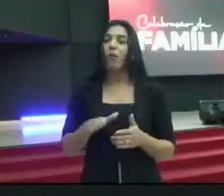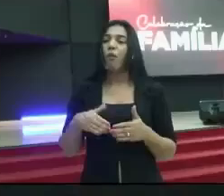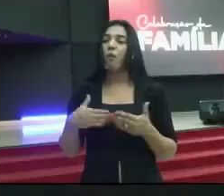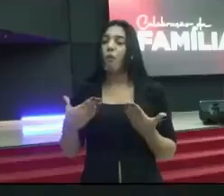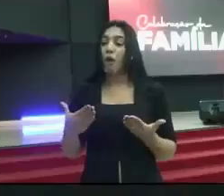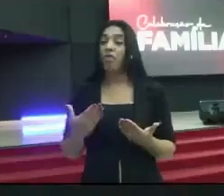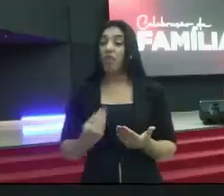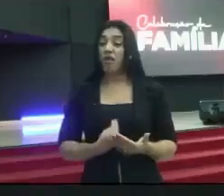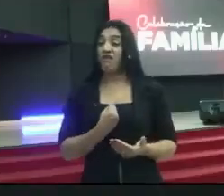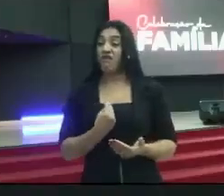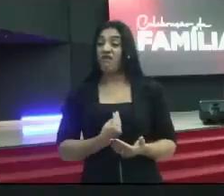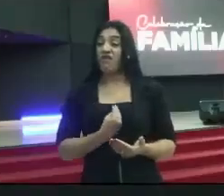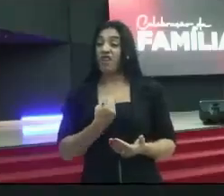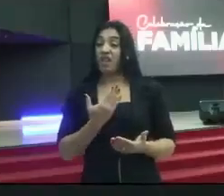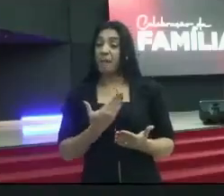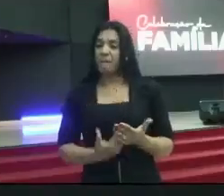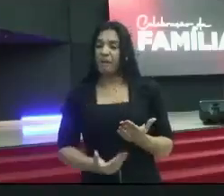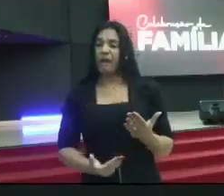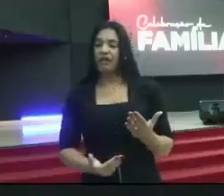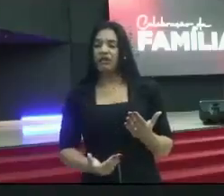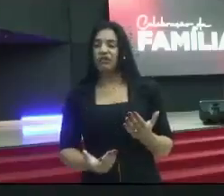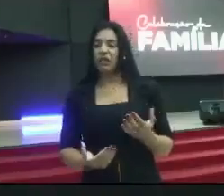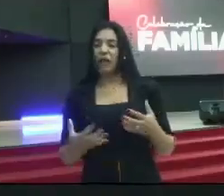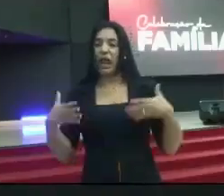Quando a vida perde o brilho,